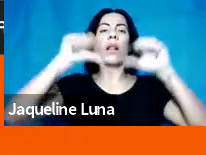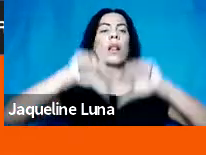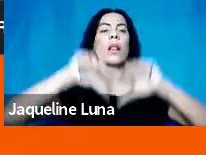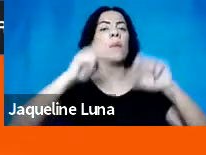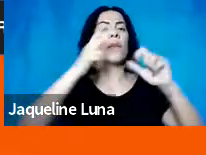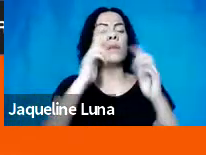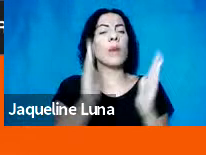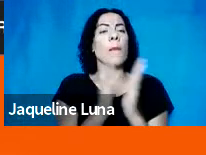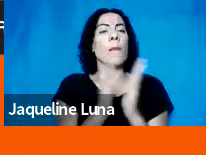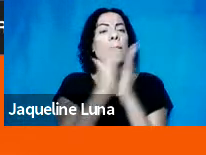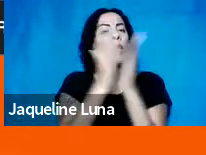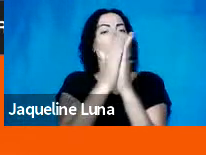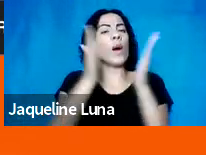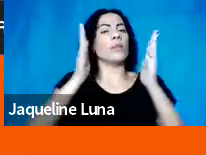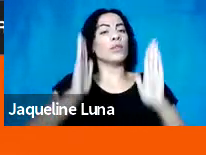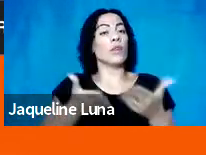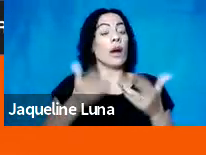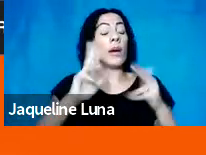partir dessa